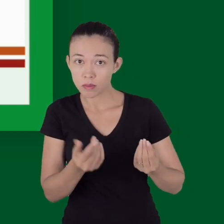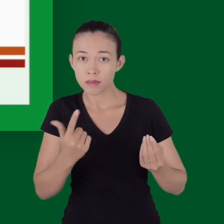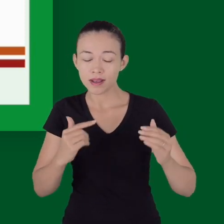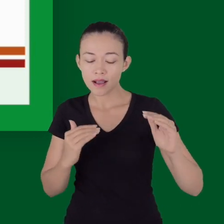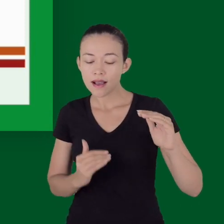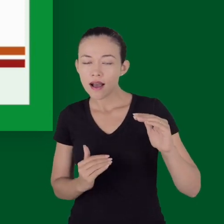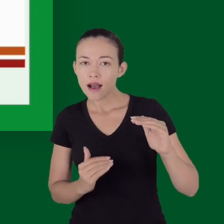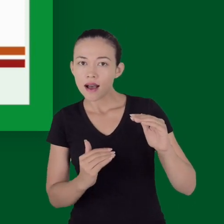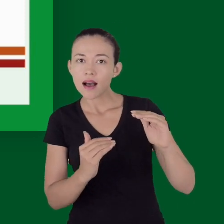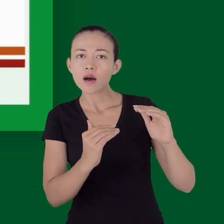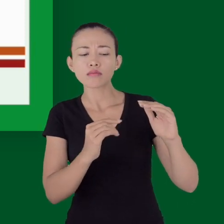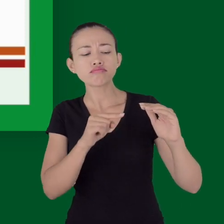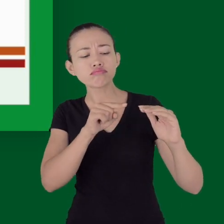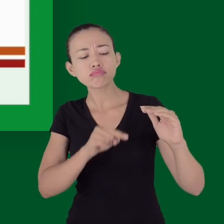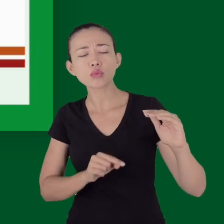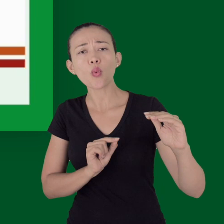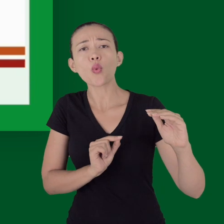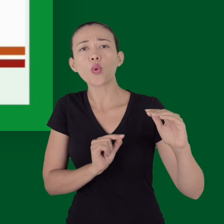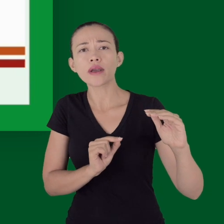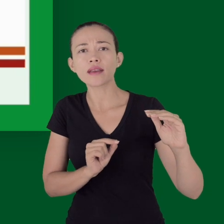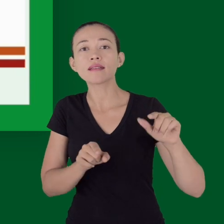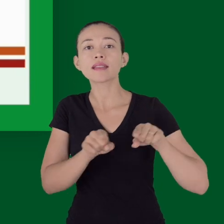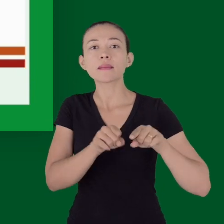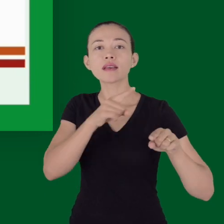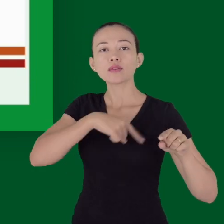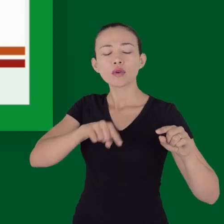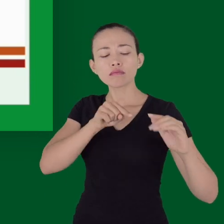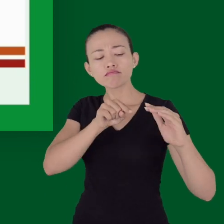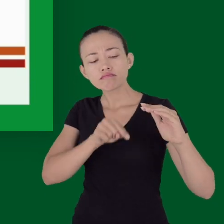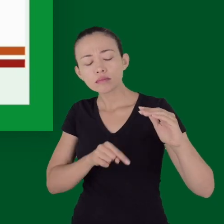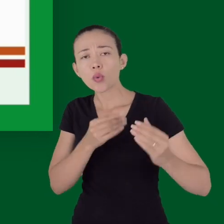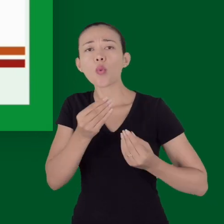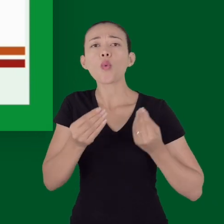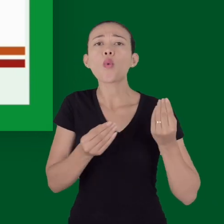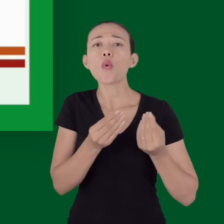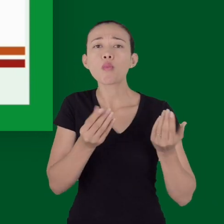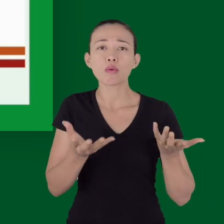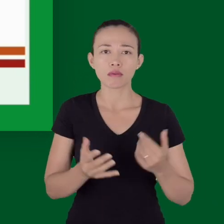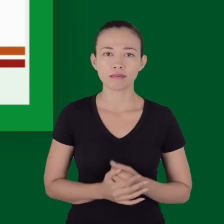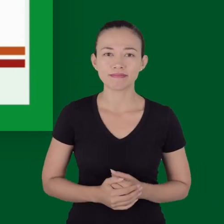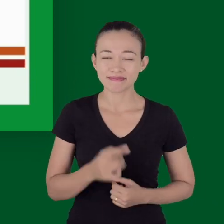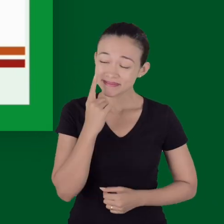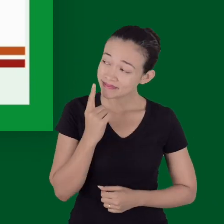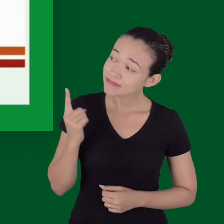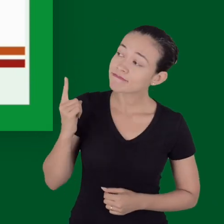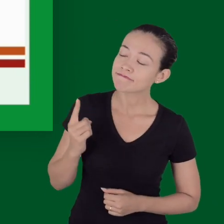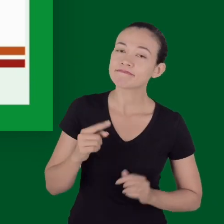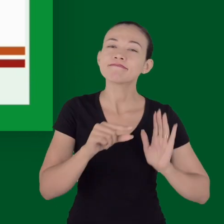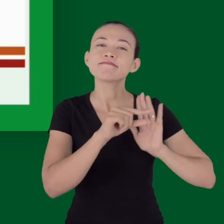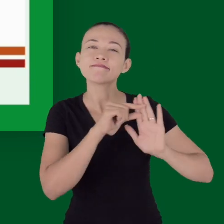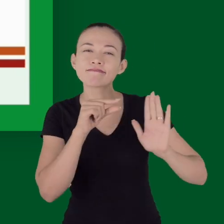classificamos o grau de afogamento e definimos a conduta para cada um desses quadros.